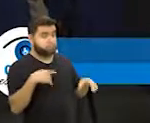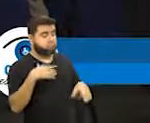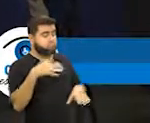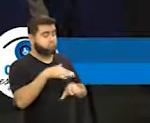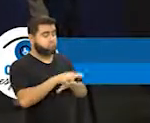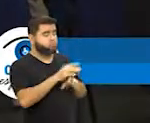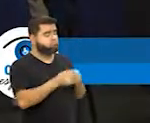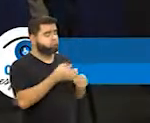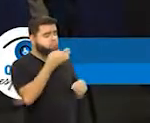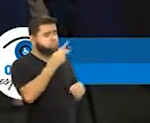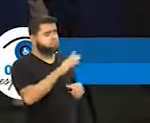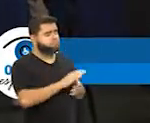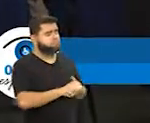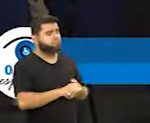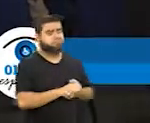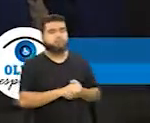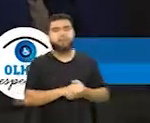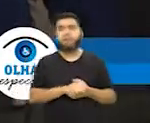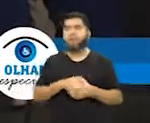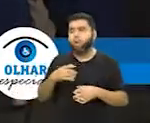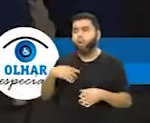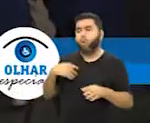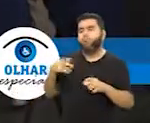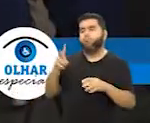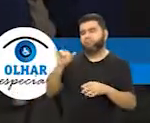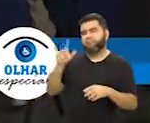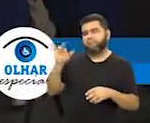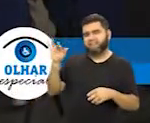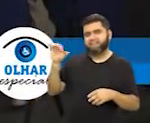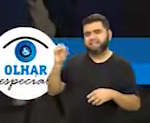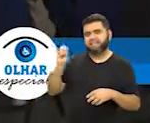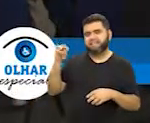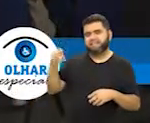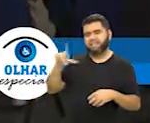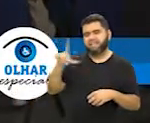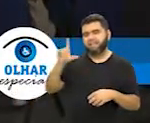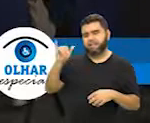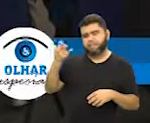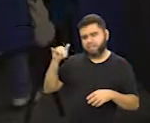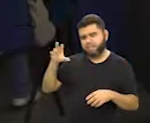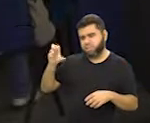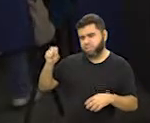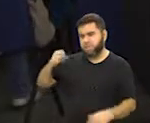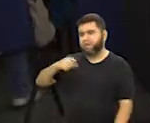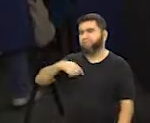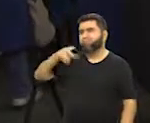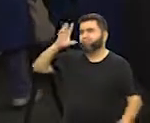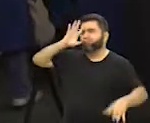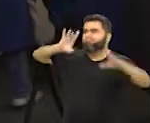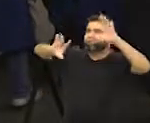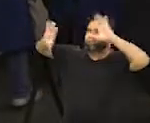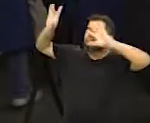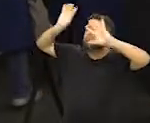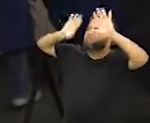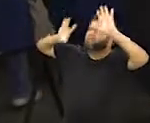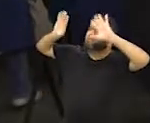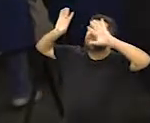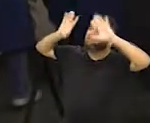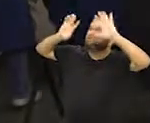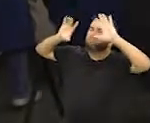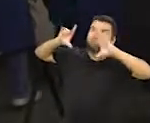né, brasileira de inclusão? Então, esse Plano Viver Sem Limites é um sonho, né, Maristela, porque